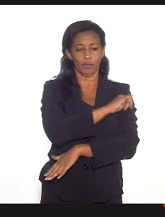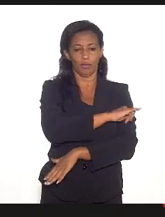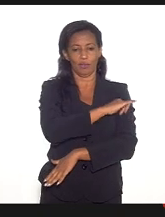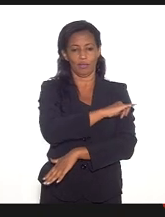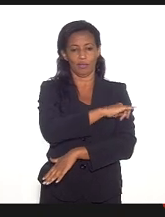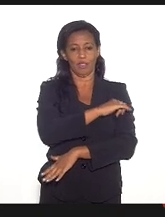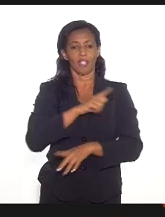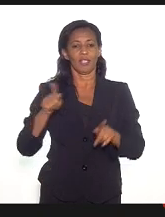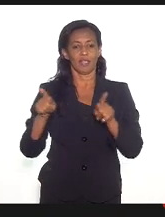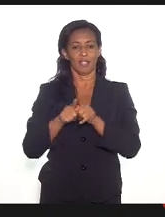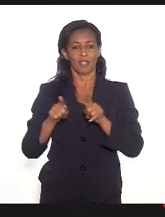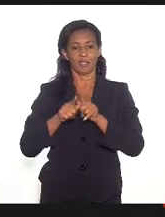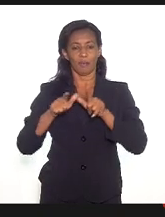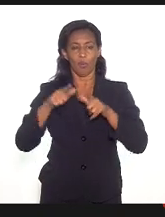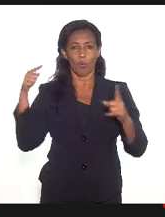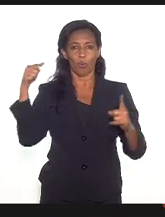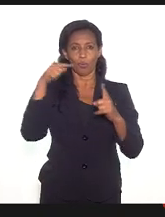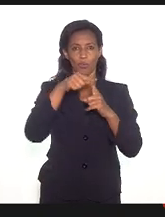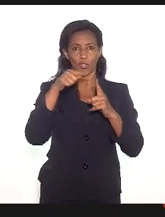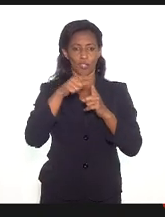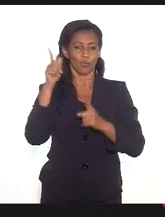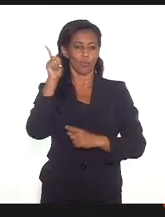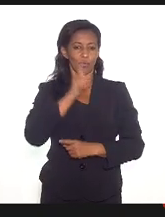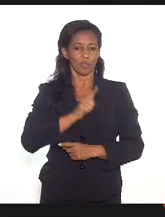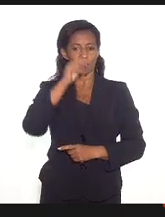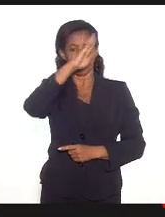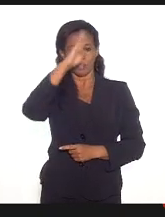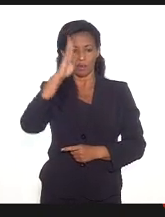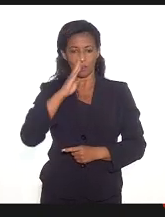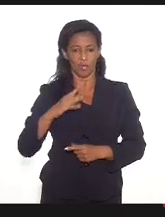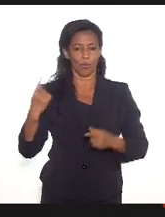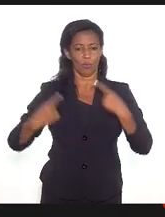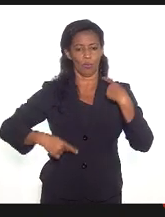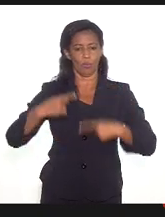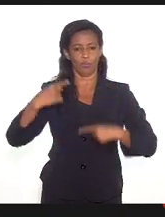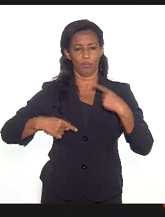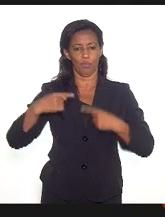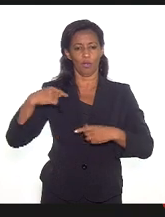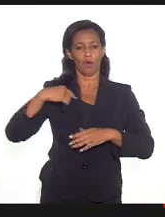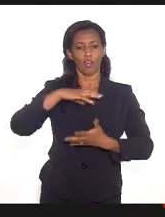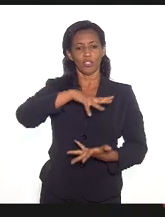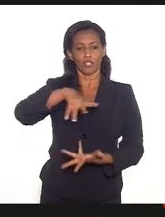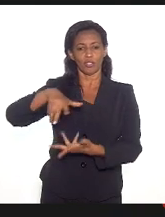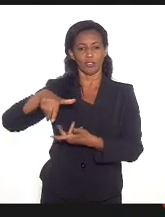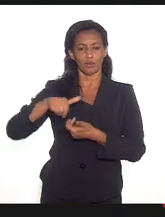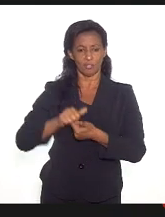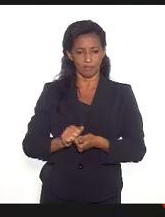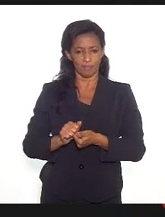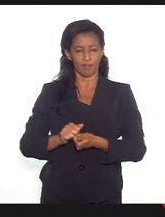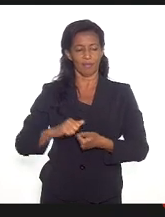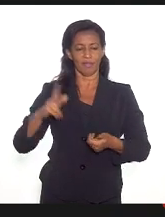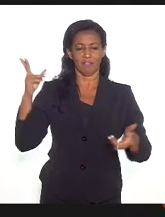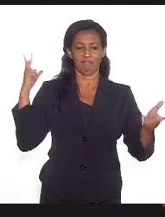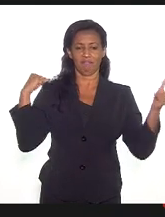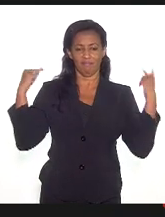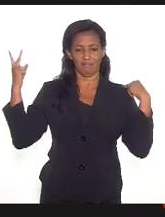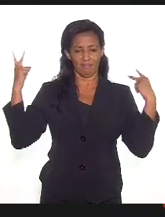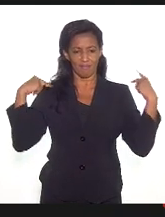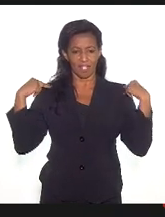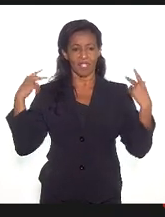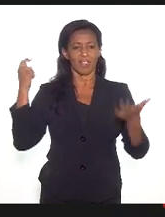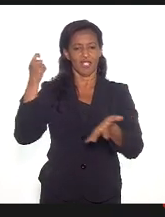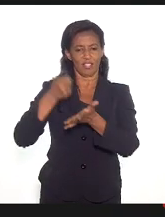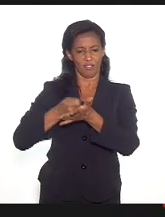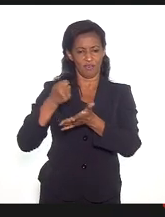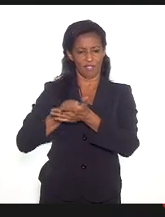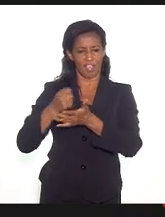a inserção almejada pelo Brasil no cenário político internacional. A Marinha segue investindo